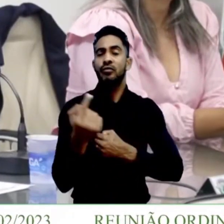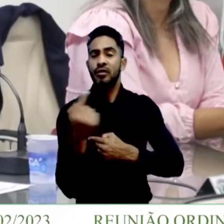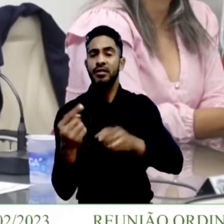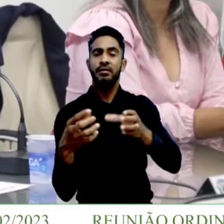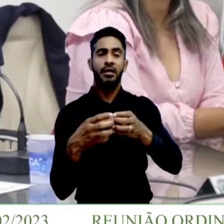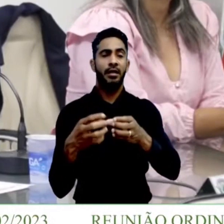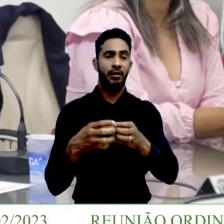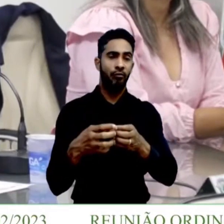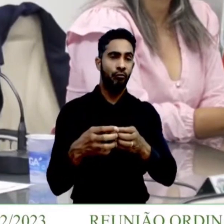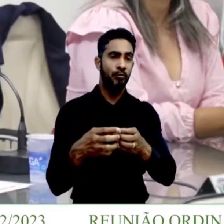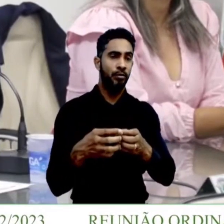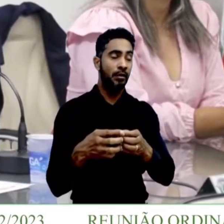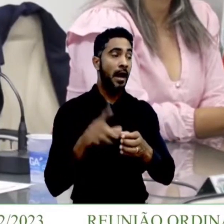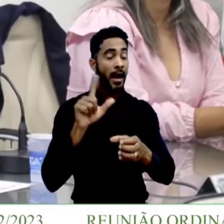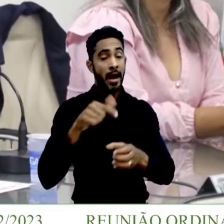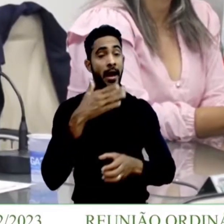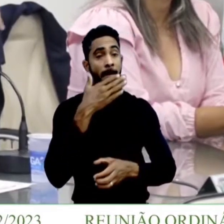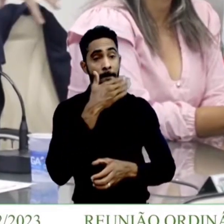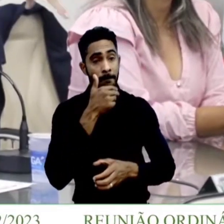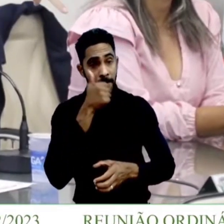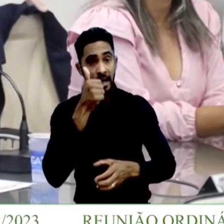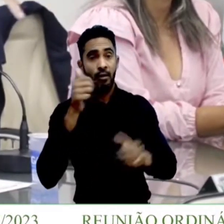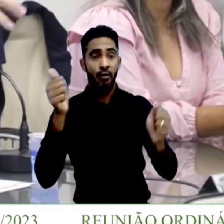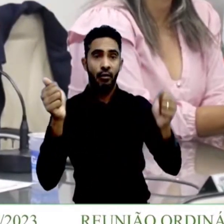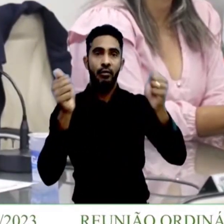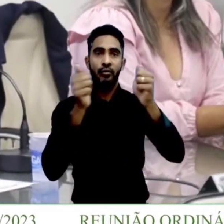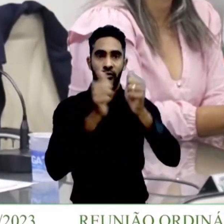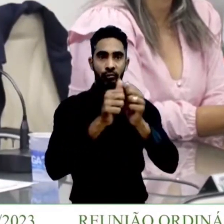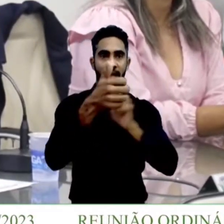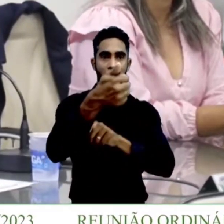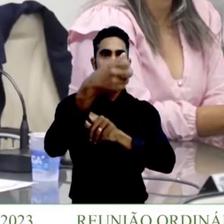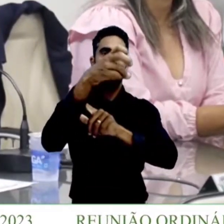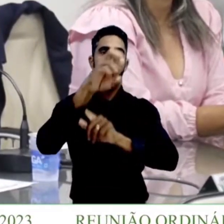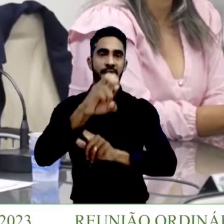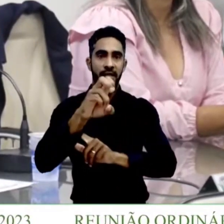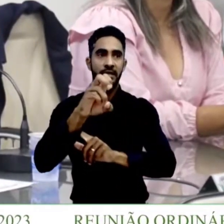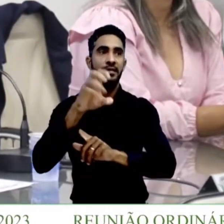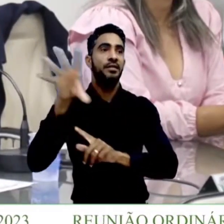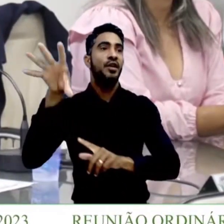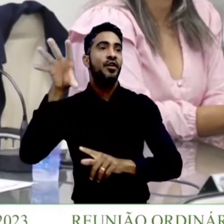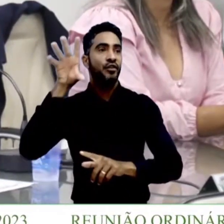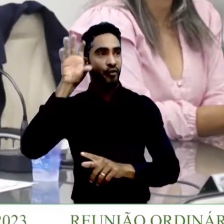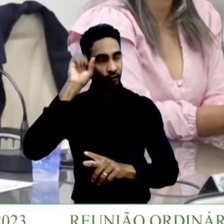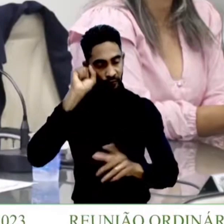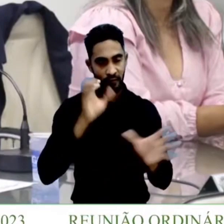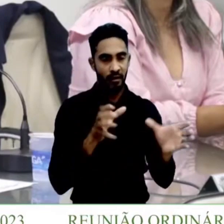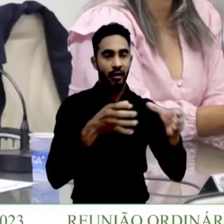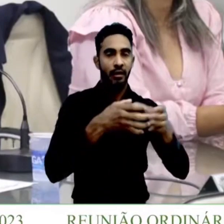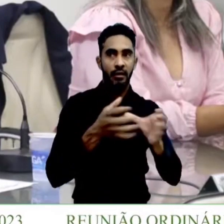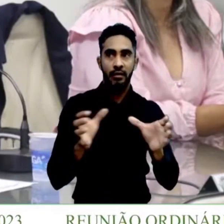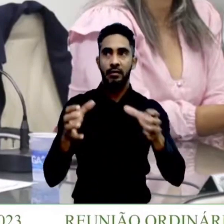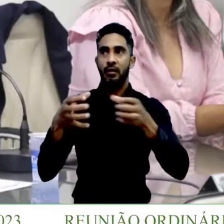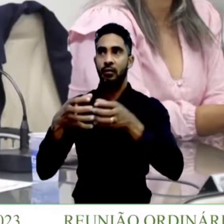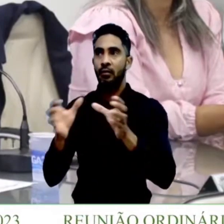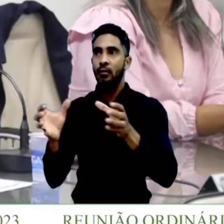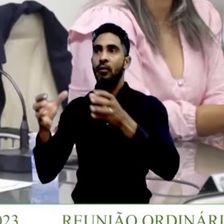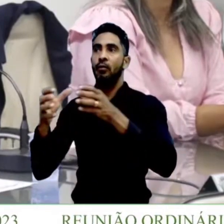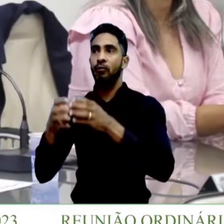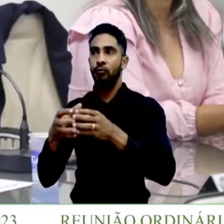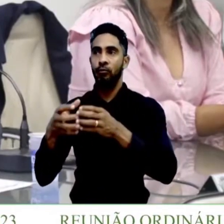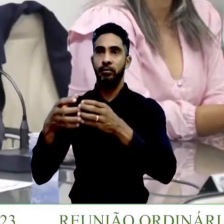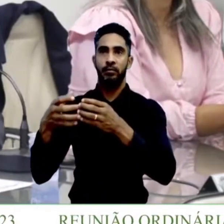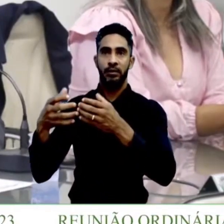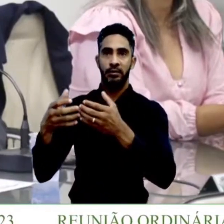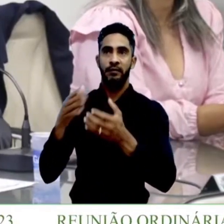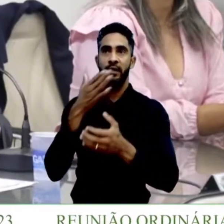classe, e é muito melhor juntar os 15 e ouvir classe por classe, para a gente ouvir a demanda deles.